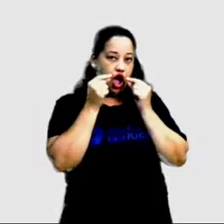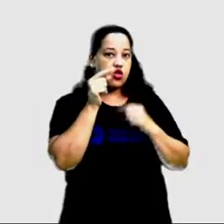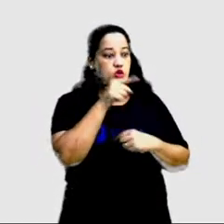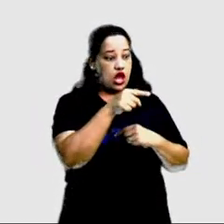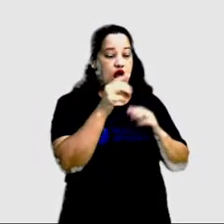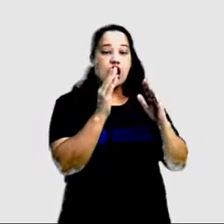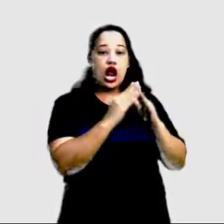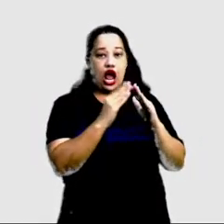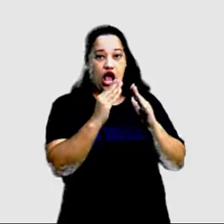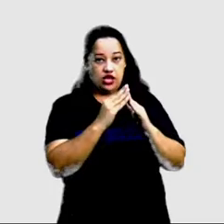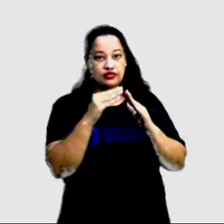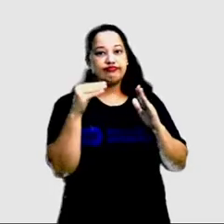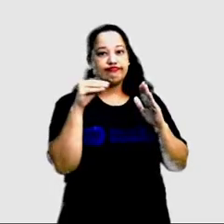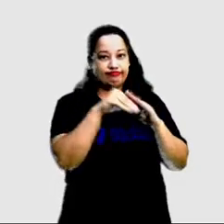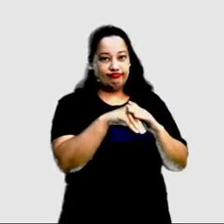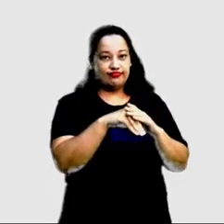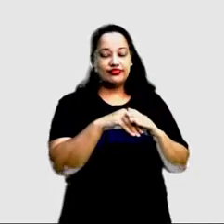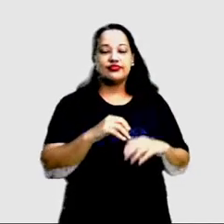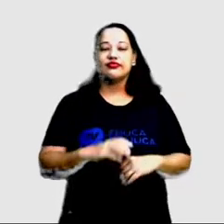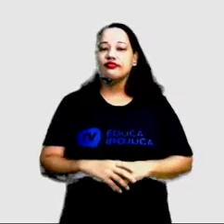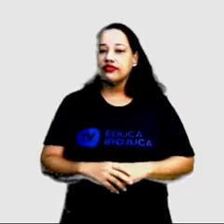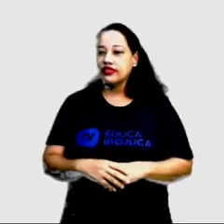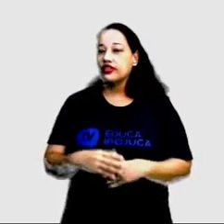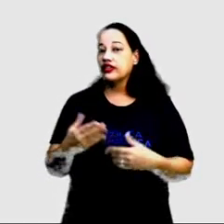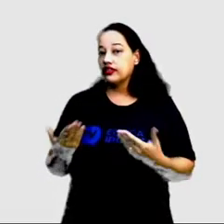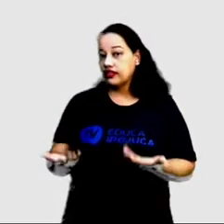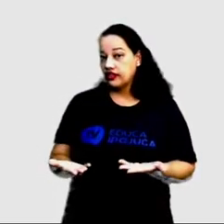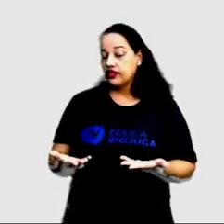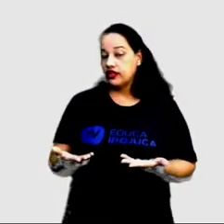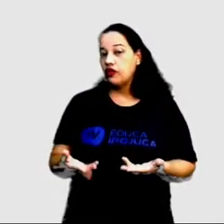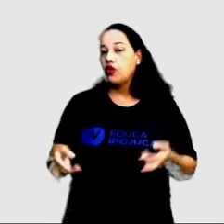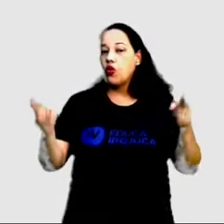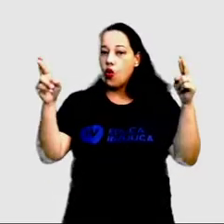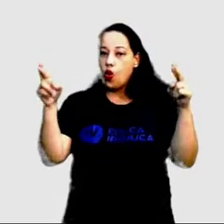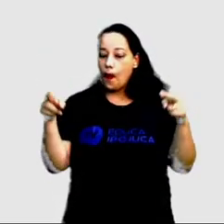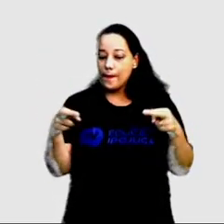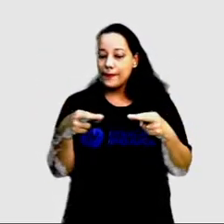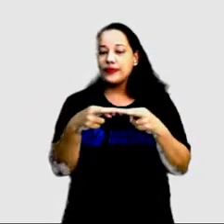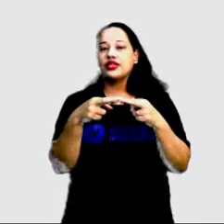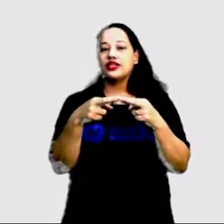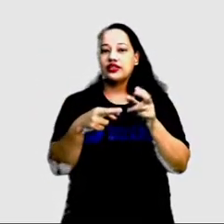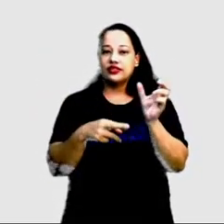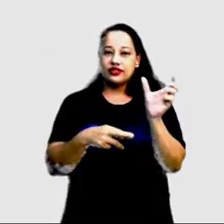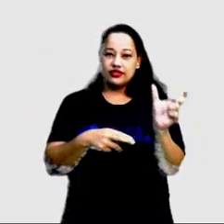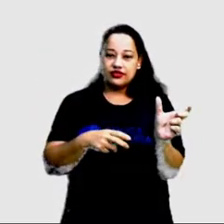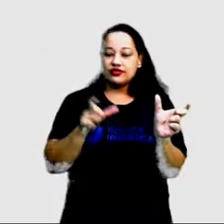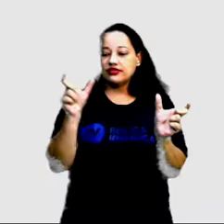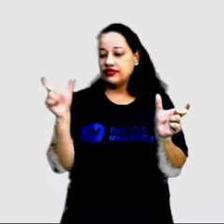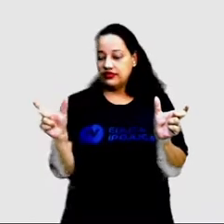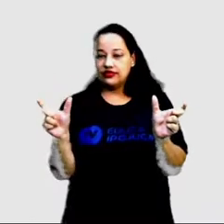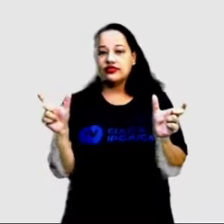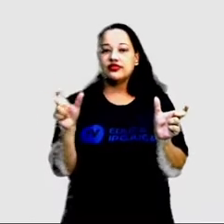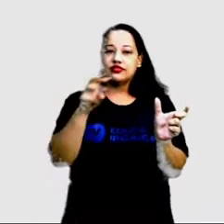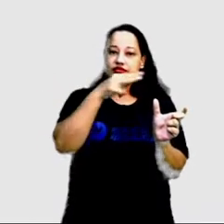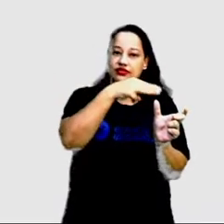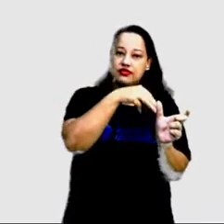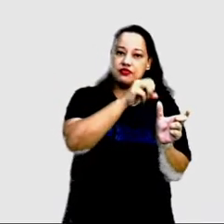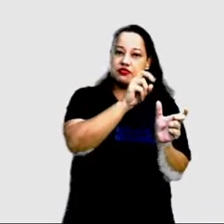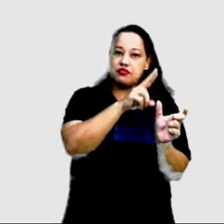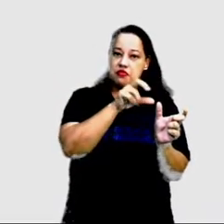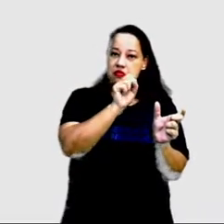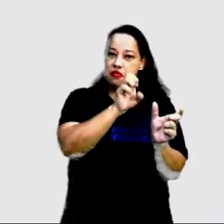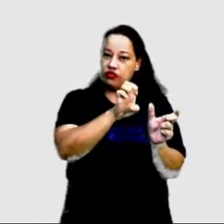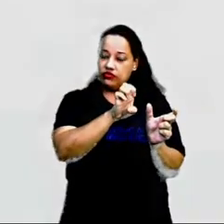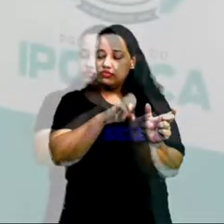que mouse, certo? Está rimando com o house. E fazendo um